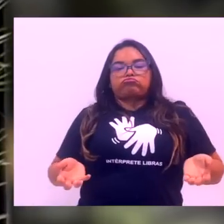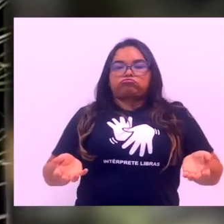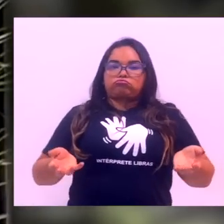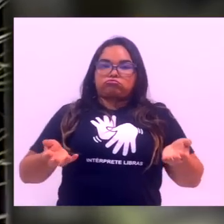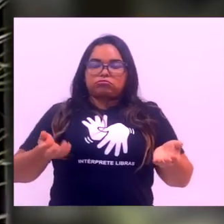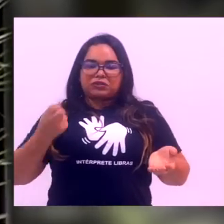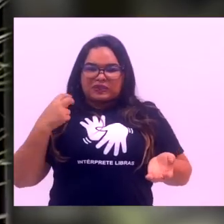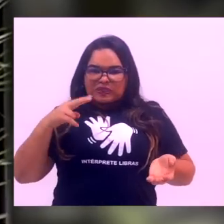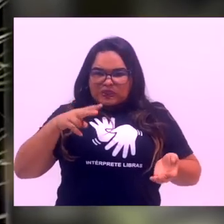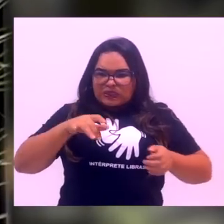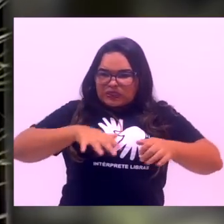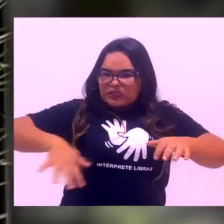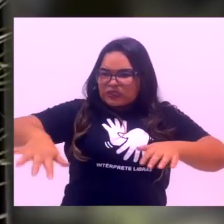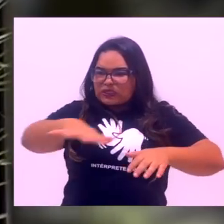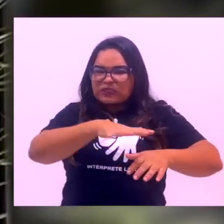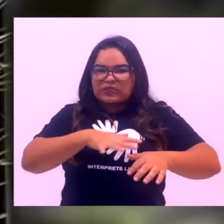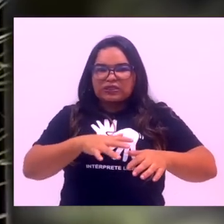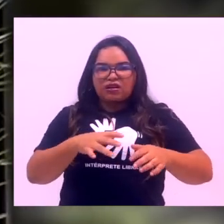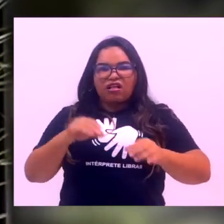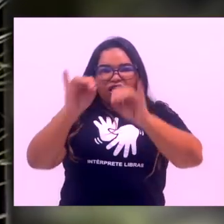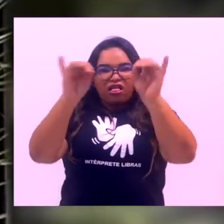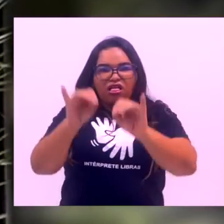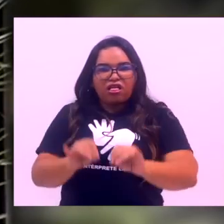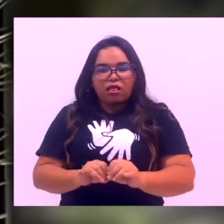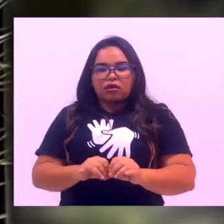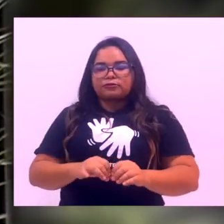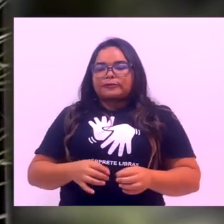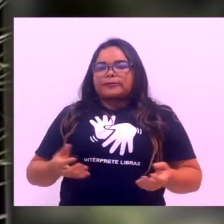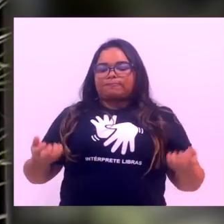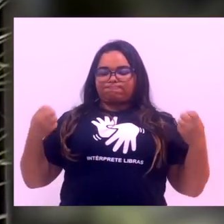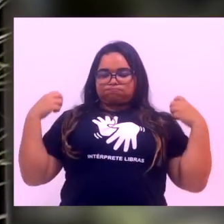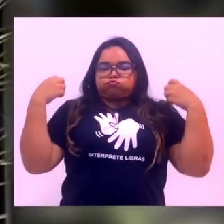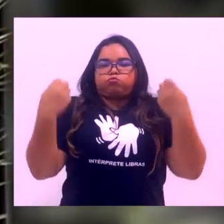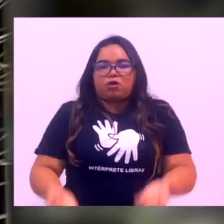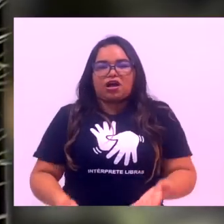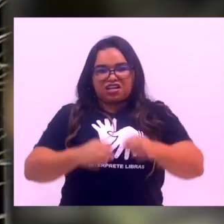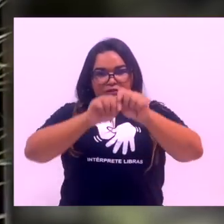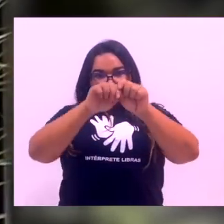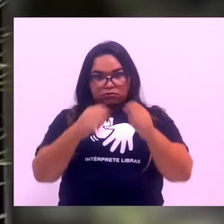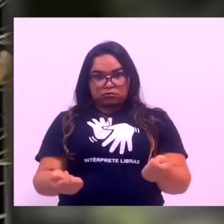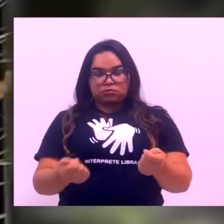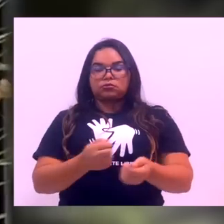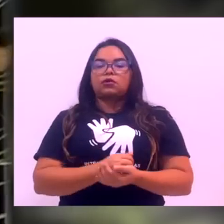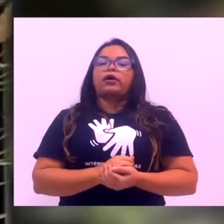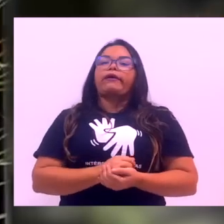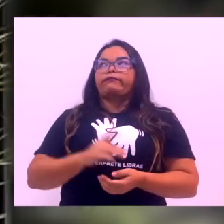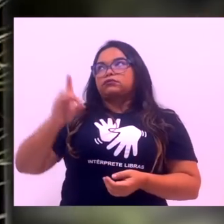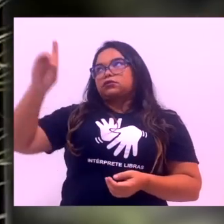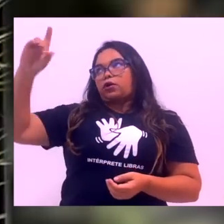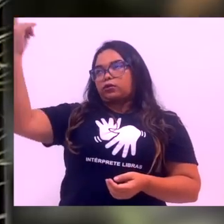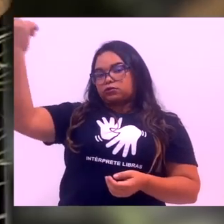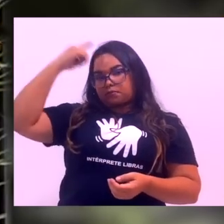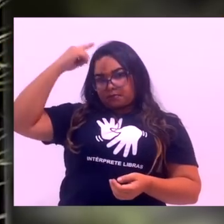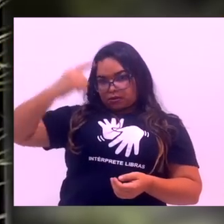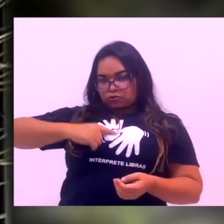pedra. E Moisés as quebrou quando ele desceu e encontrou os israelitas na